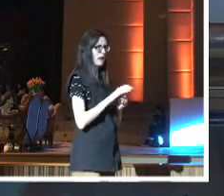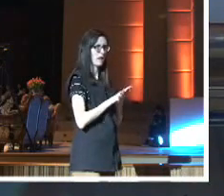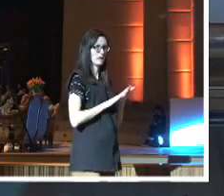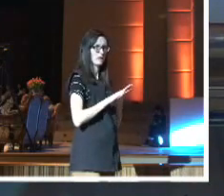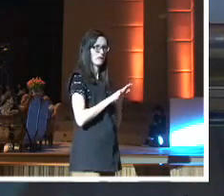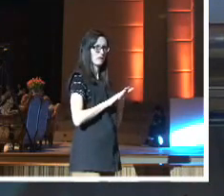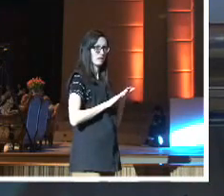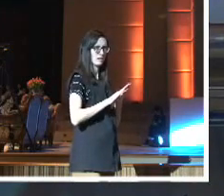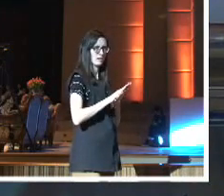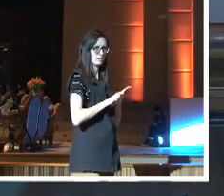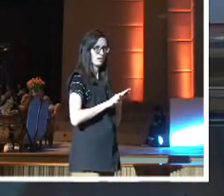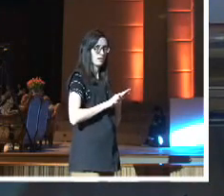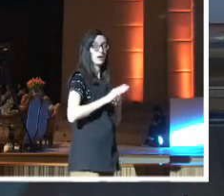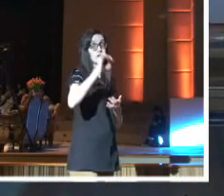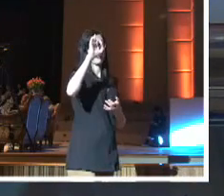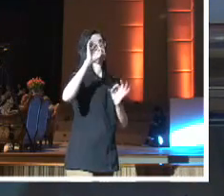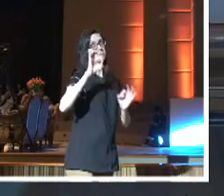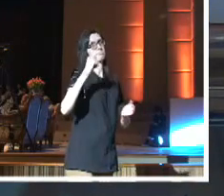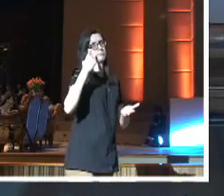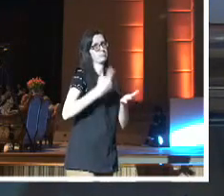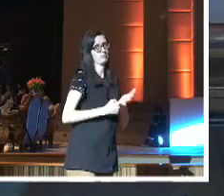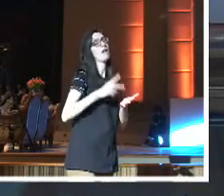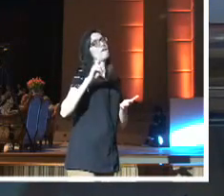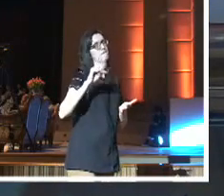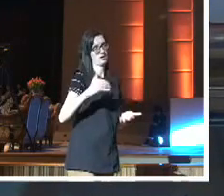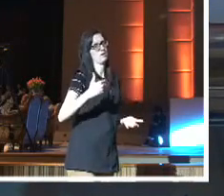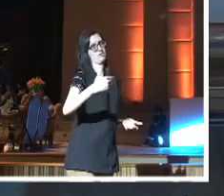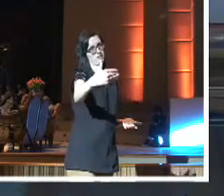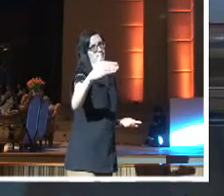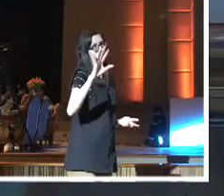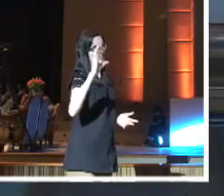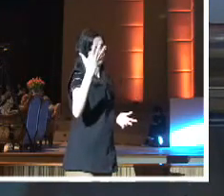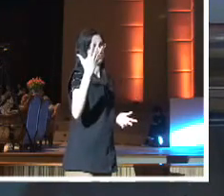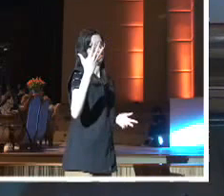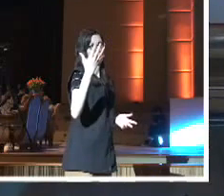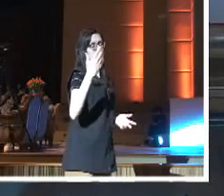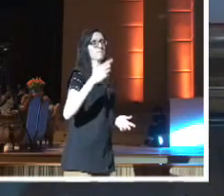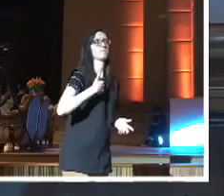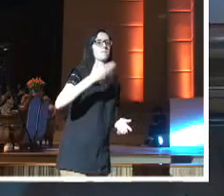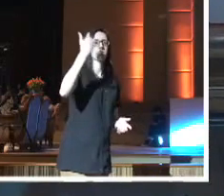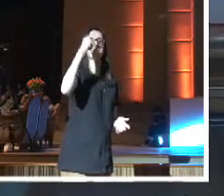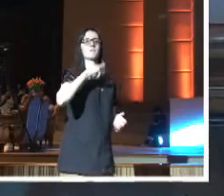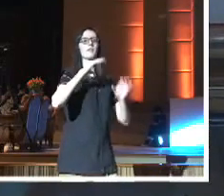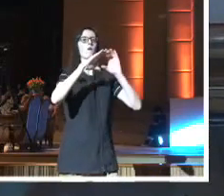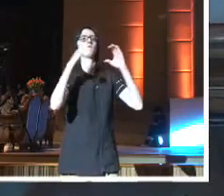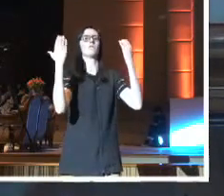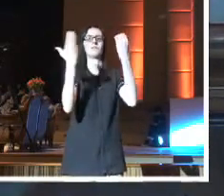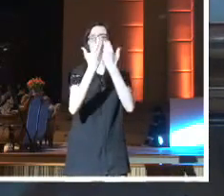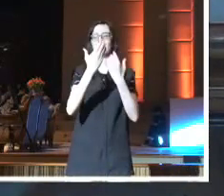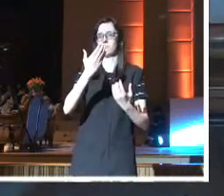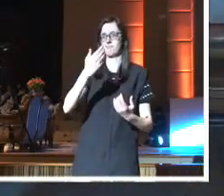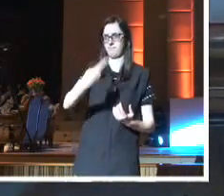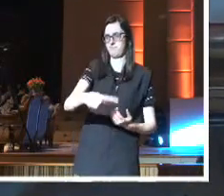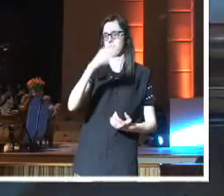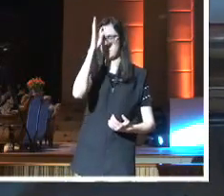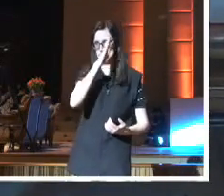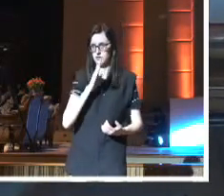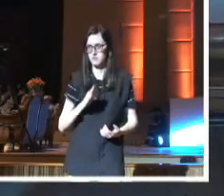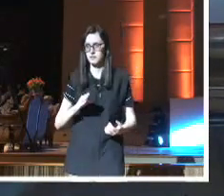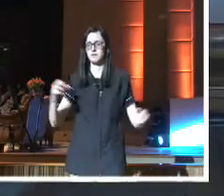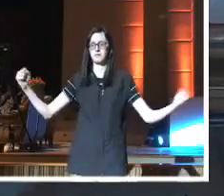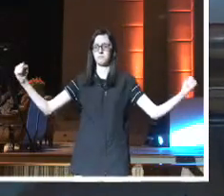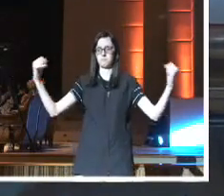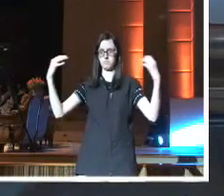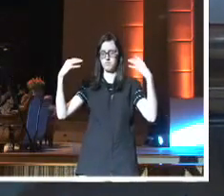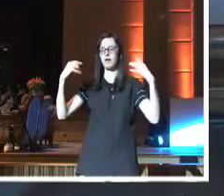Eu sou um Deus de palavra. Eu estava presidindo uma assembleia da convenção e Deus tinha me dado a orientação de fazer